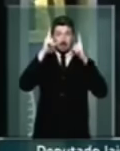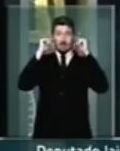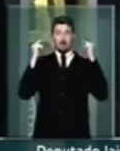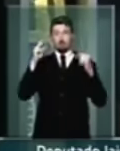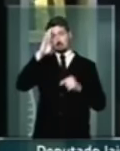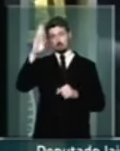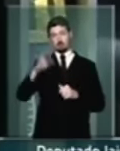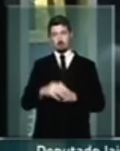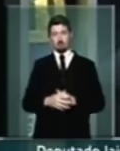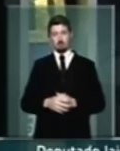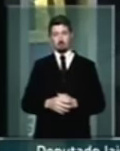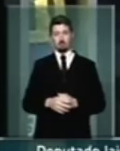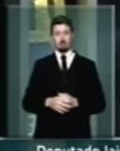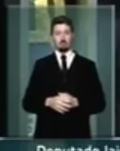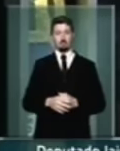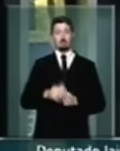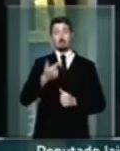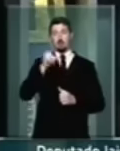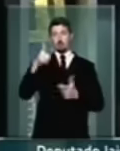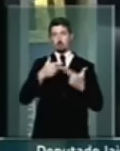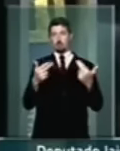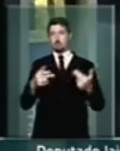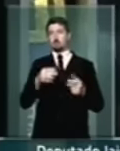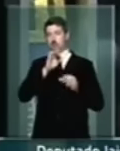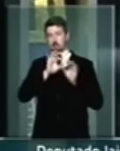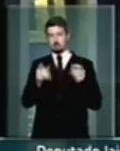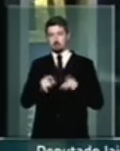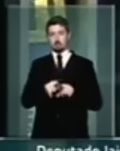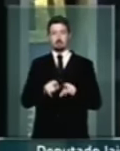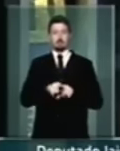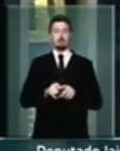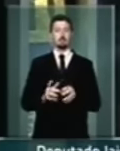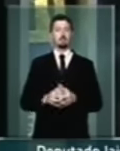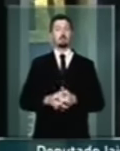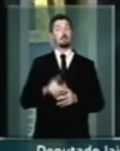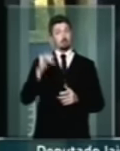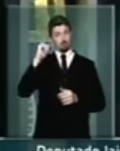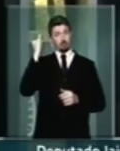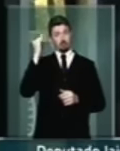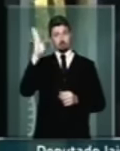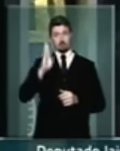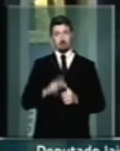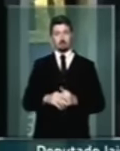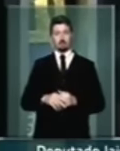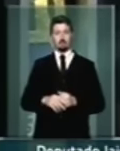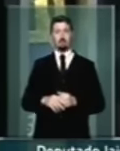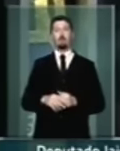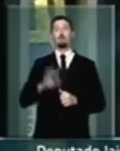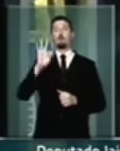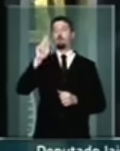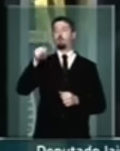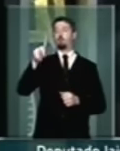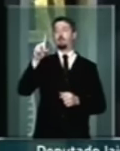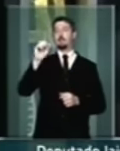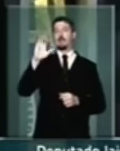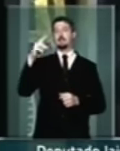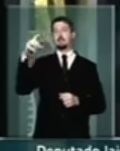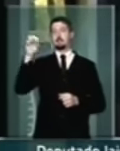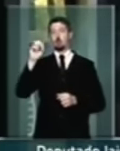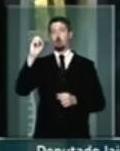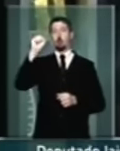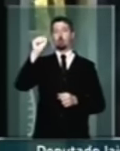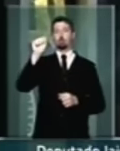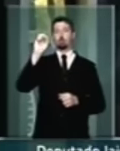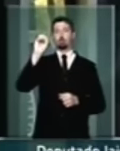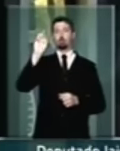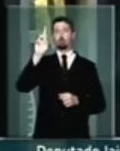Outro exemplo, outro problema simples, no meu entender, mas é importante para o nosso país, a Fundação Osório tem diminuído o